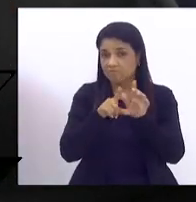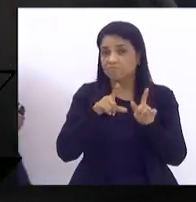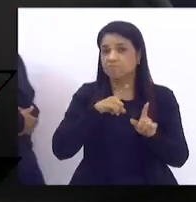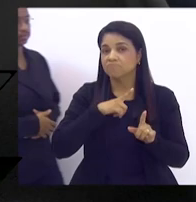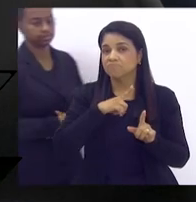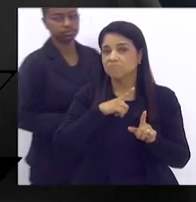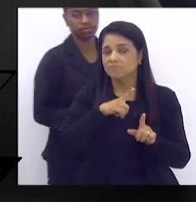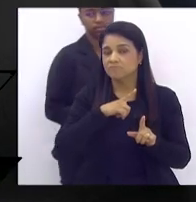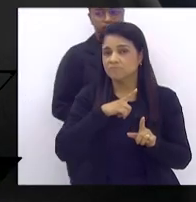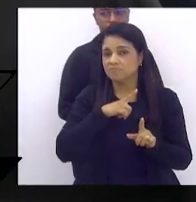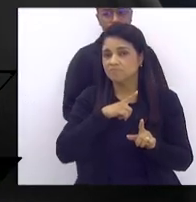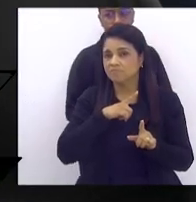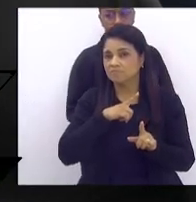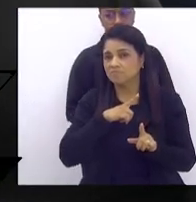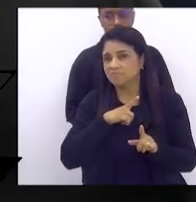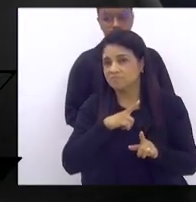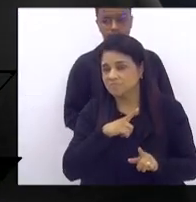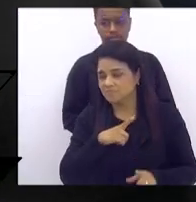que ser